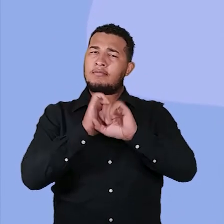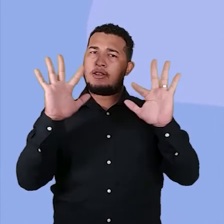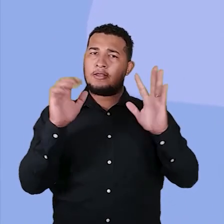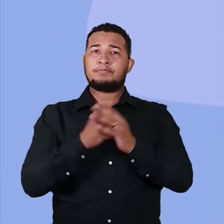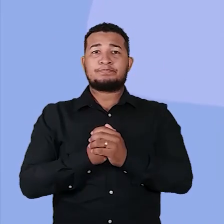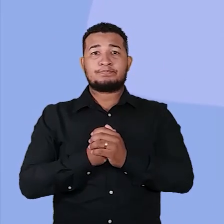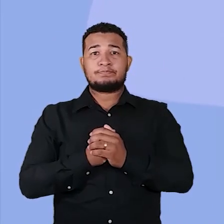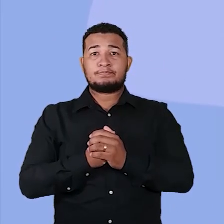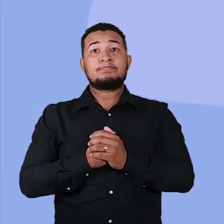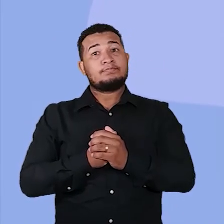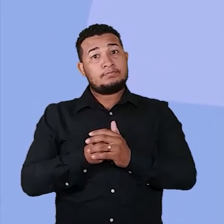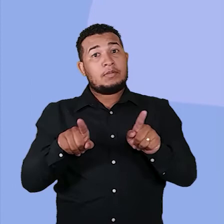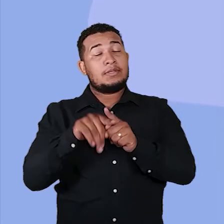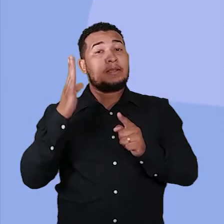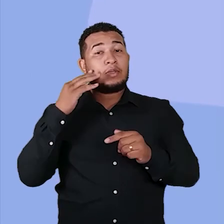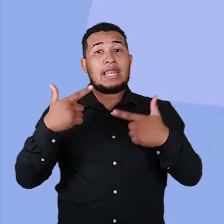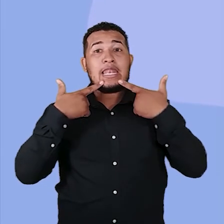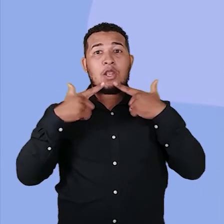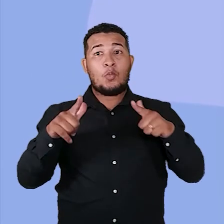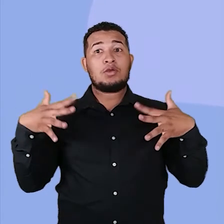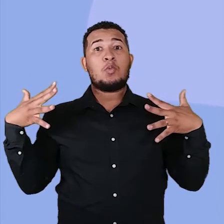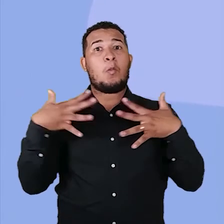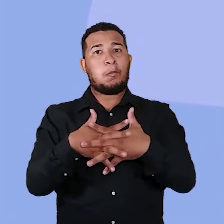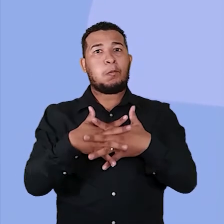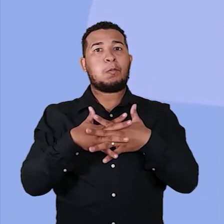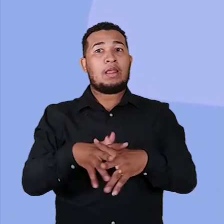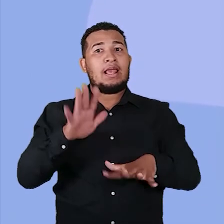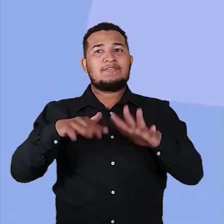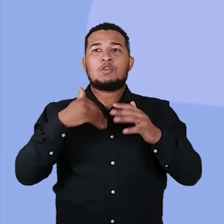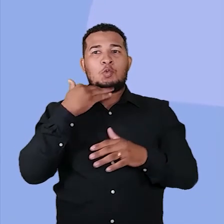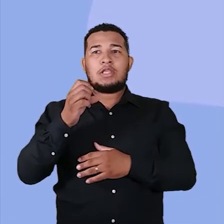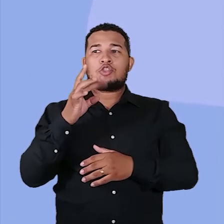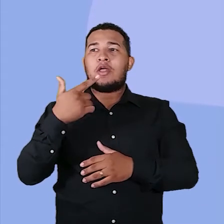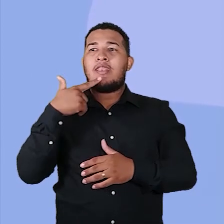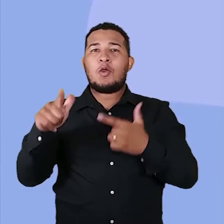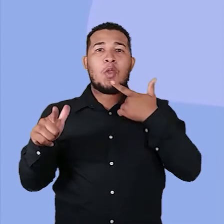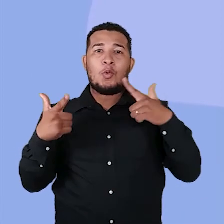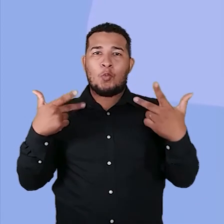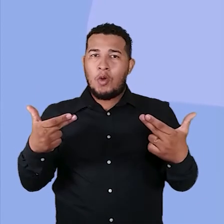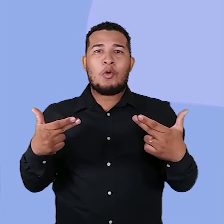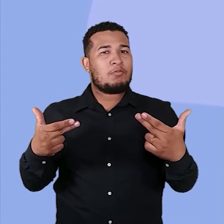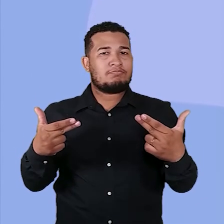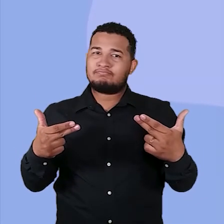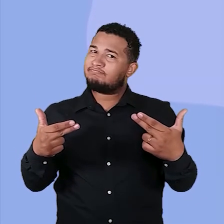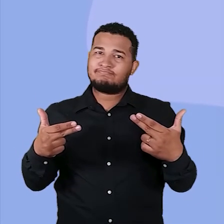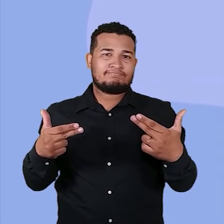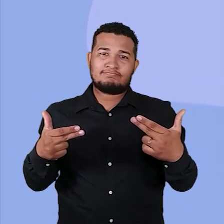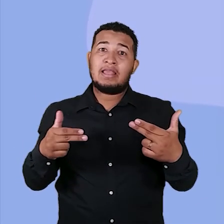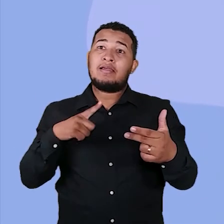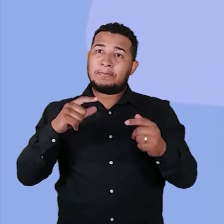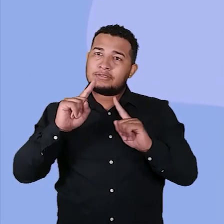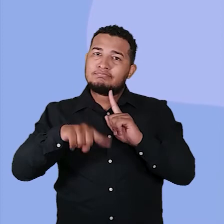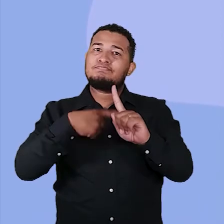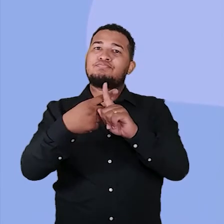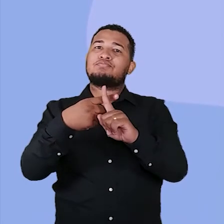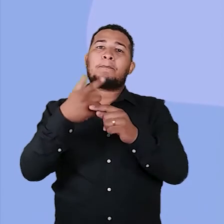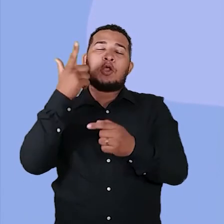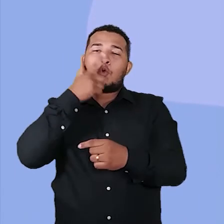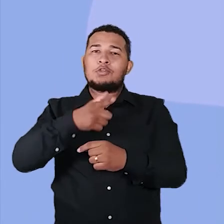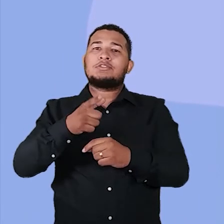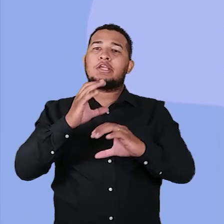Letra B, sugere que a linguagem é complexa e por isso não basta falarmos o mesmo idioma, português, espanhol, etc.,